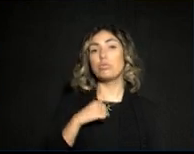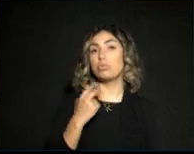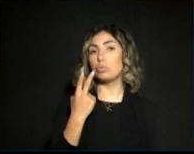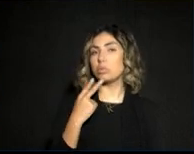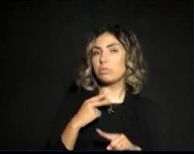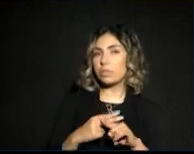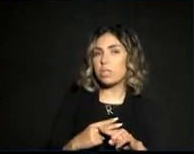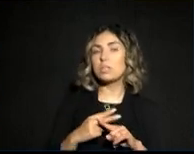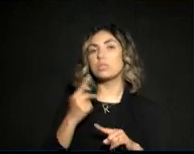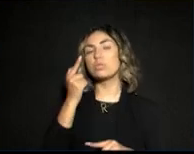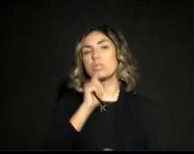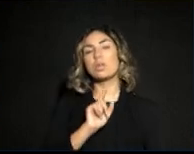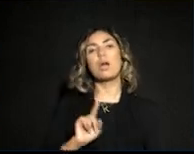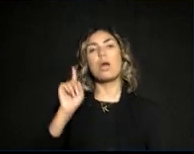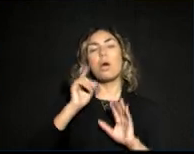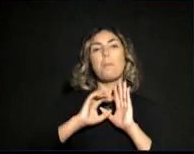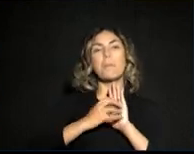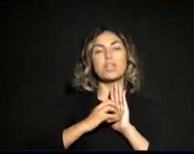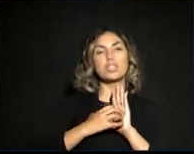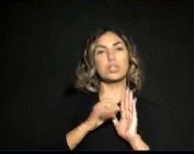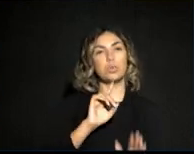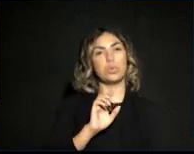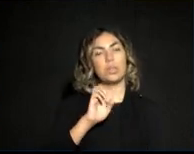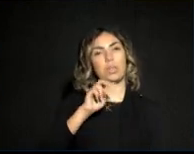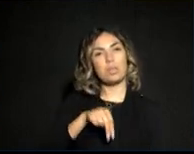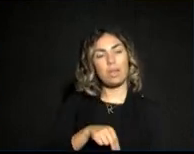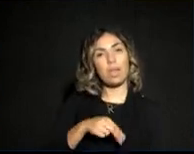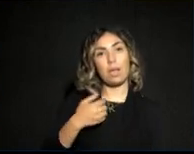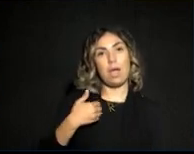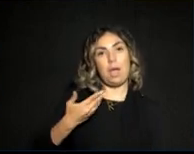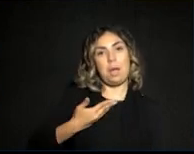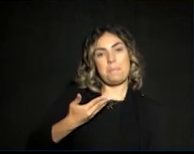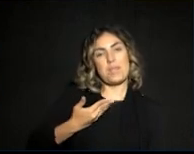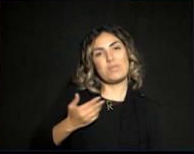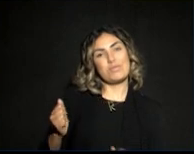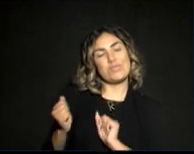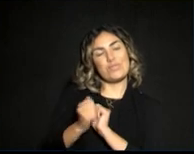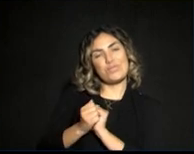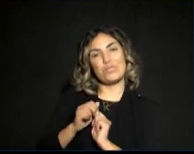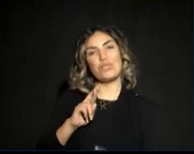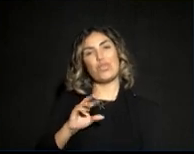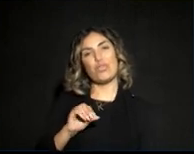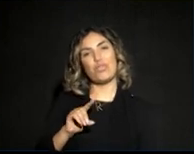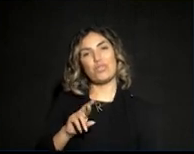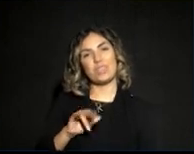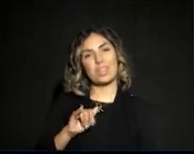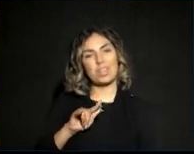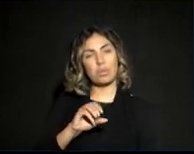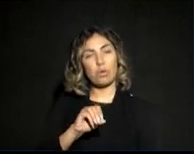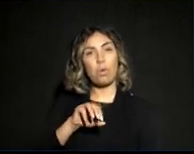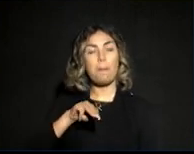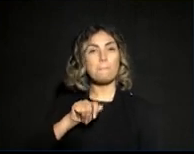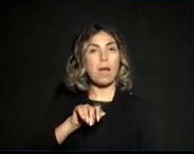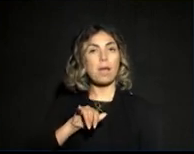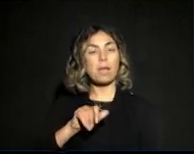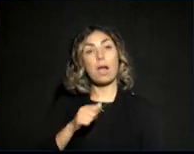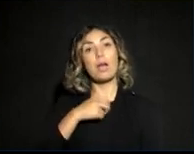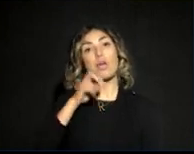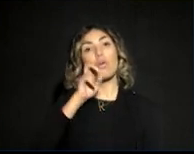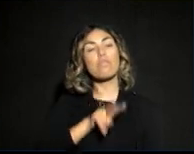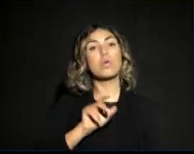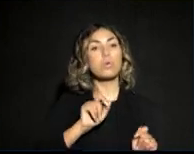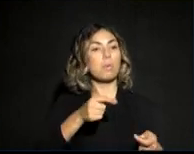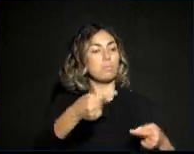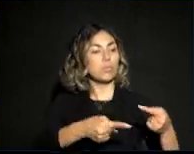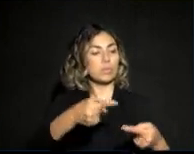bancada do dem que era o meu partido o partido do Rodrigo Maia meu amigo aqui tá me acompanhando e portanto no Parlamento eu vi o valor da articulação